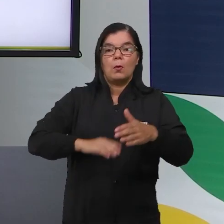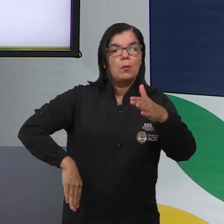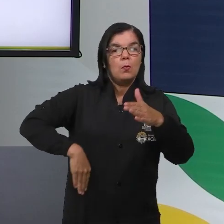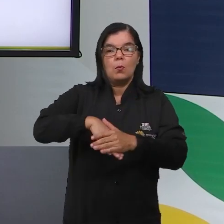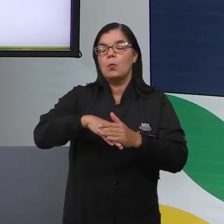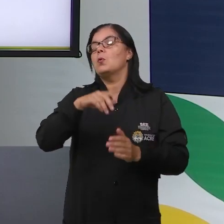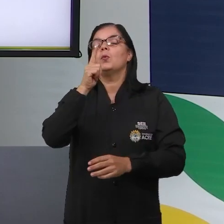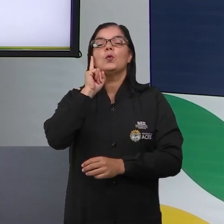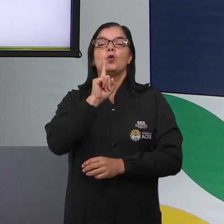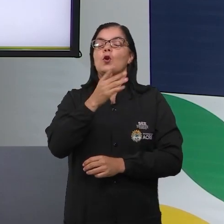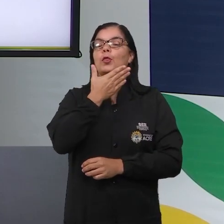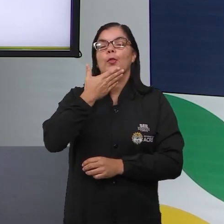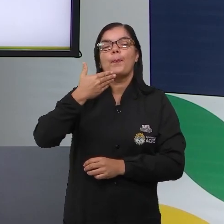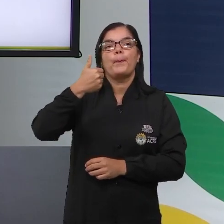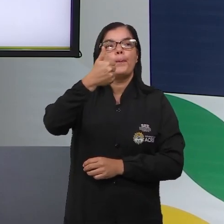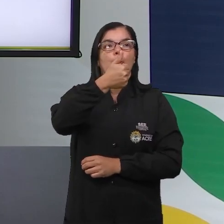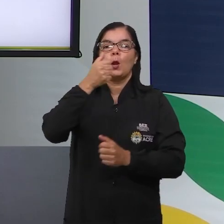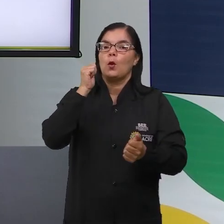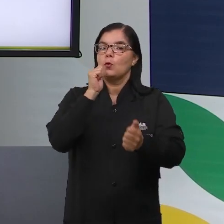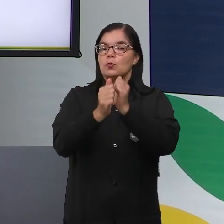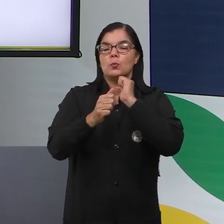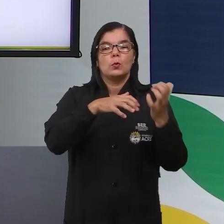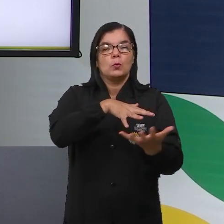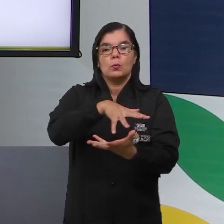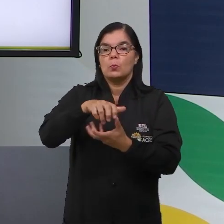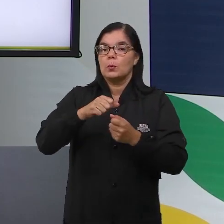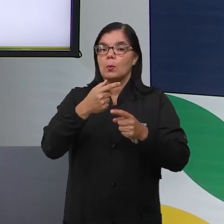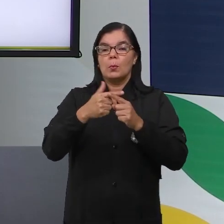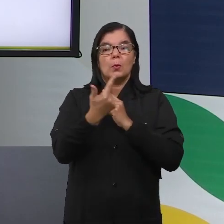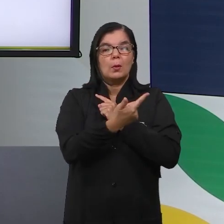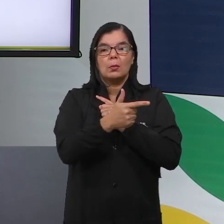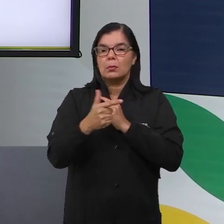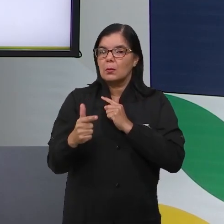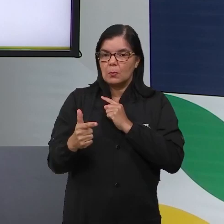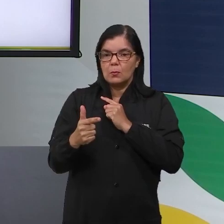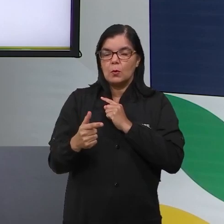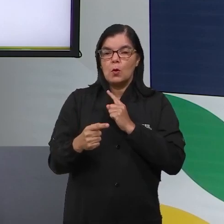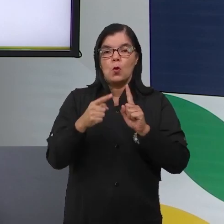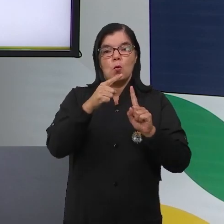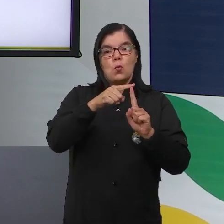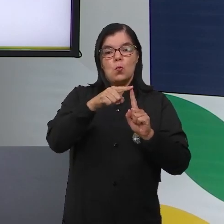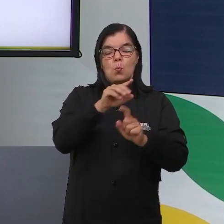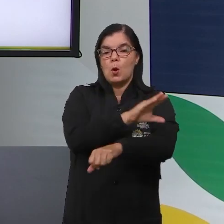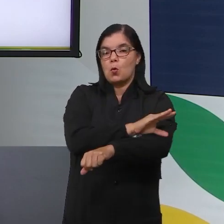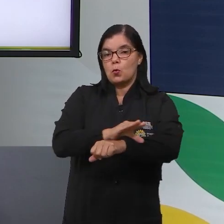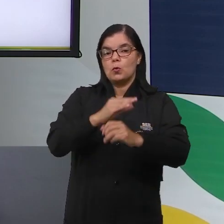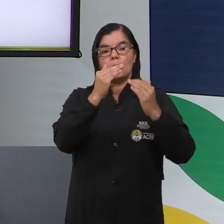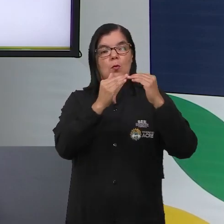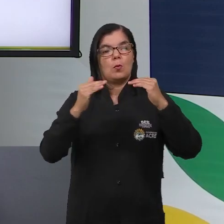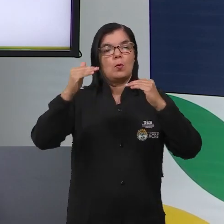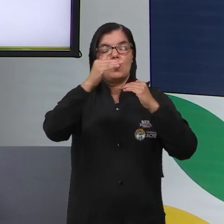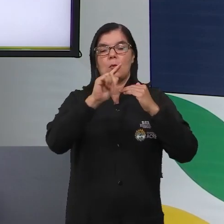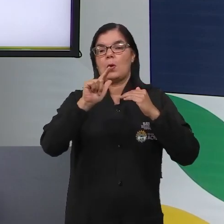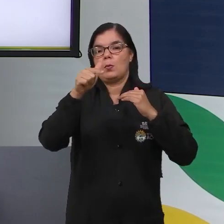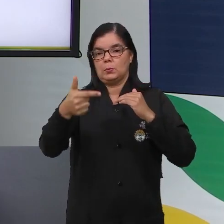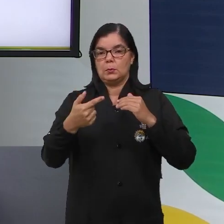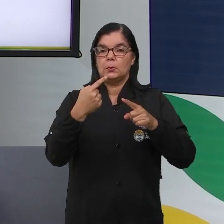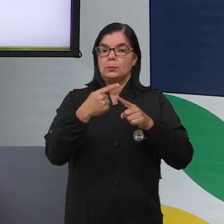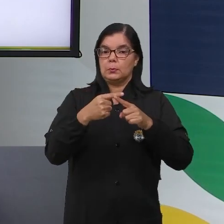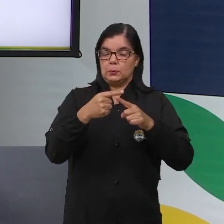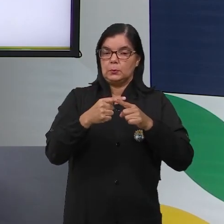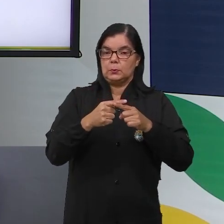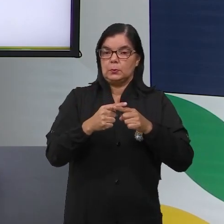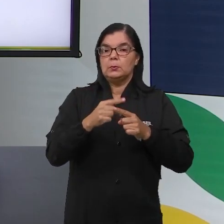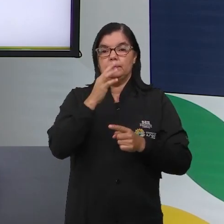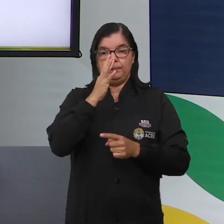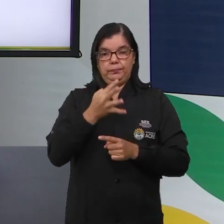americano não é o melhor esporte do mundo, porque não existe essa concepção de uma cultura sobrepor a outra, porque você estaria